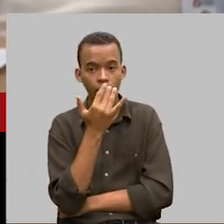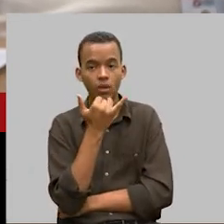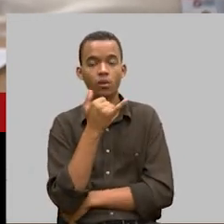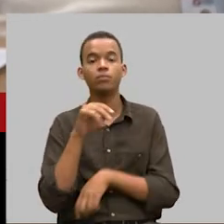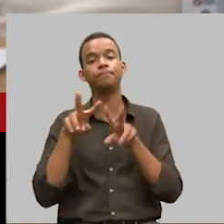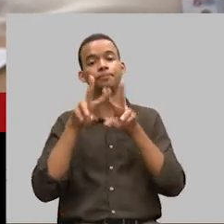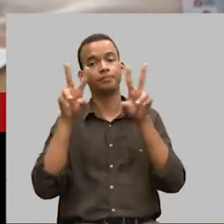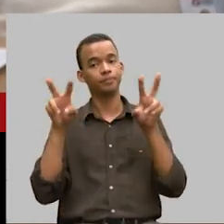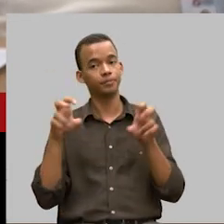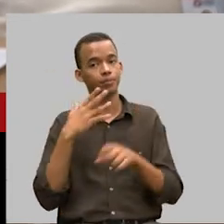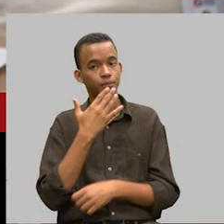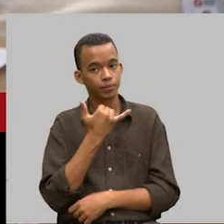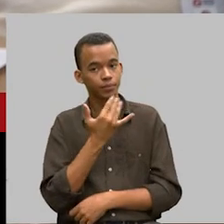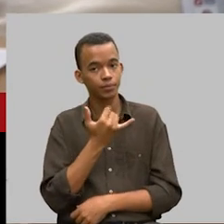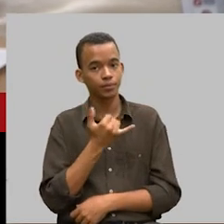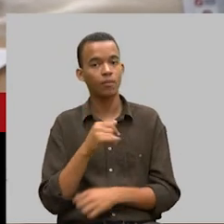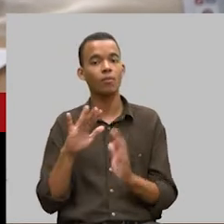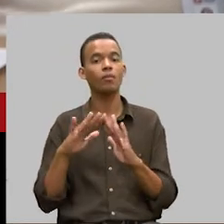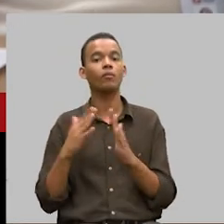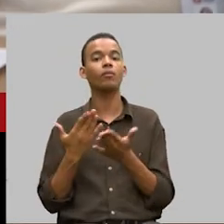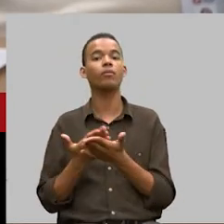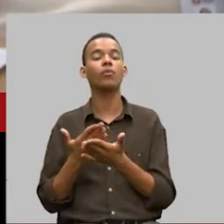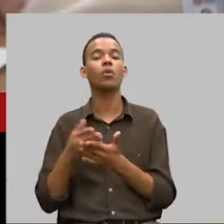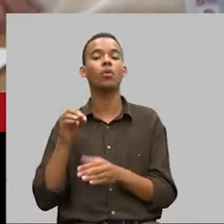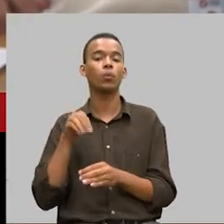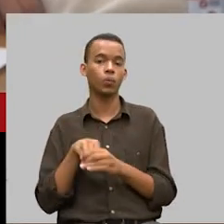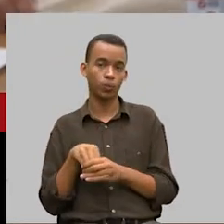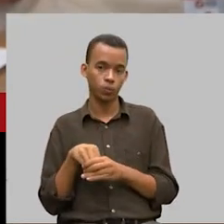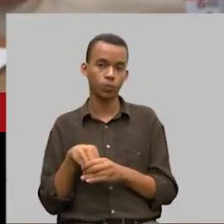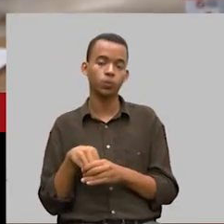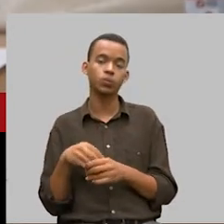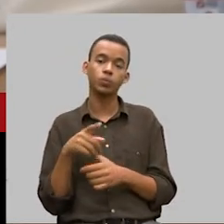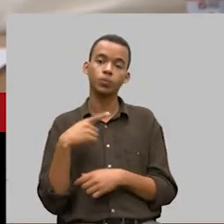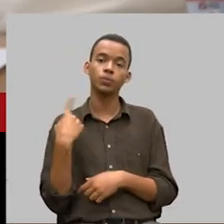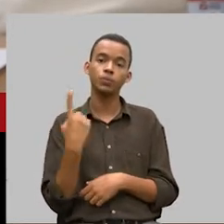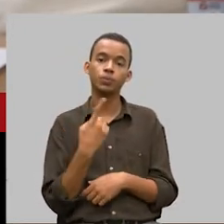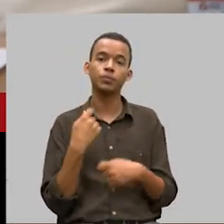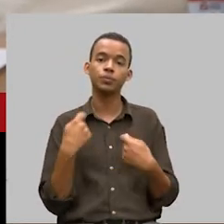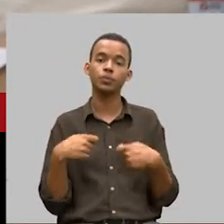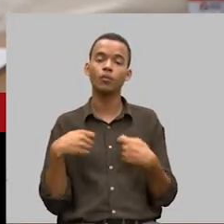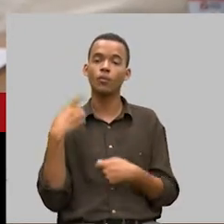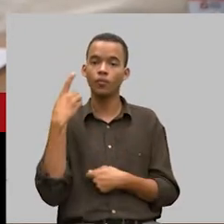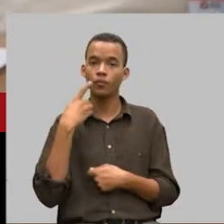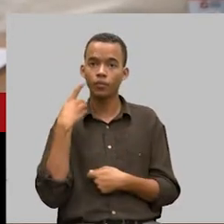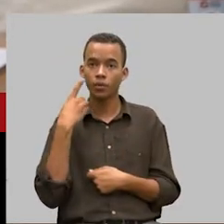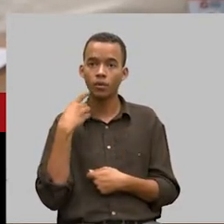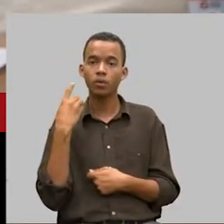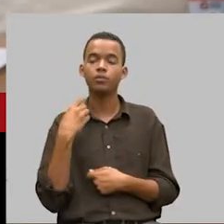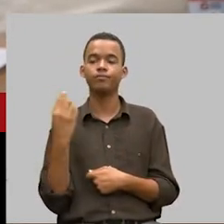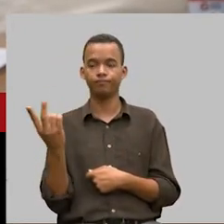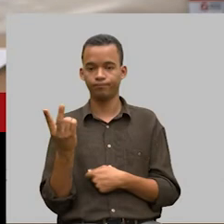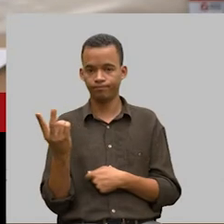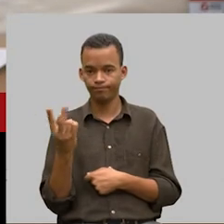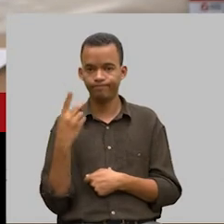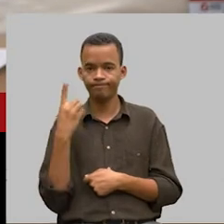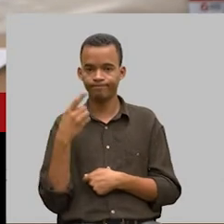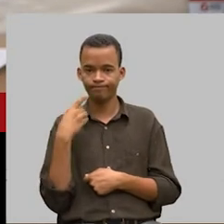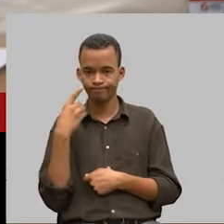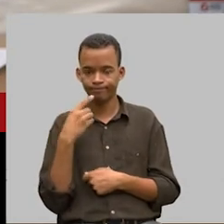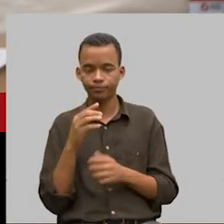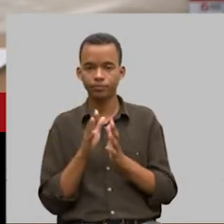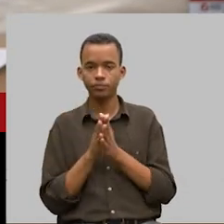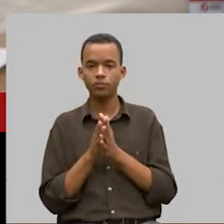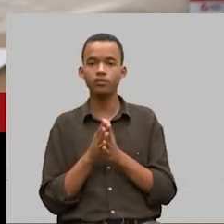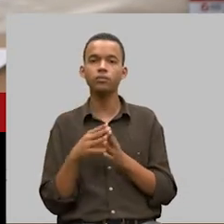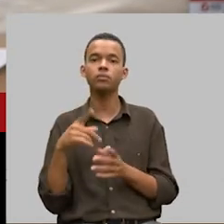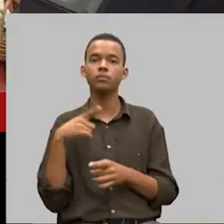alimentação eh escolar nós precisamos Deputado Lelo deputada berriz nós precisamos